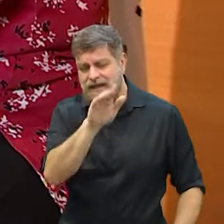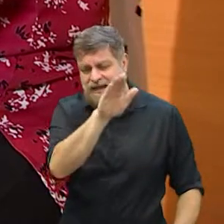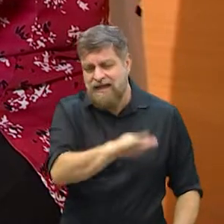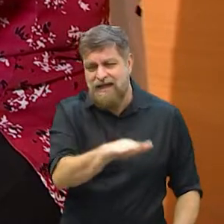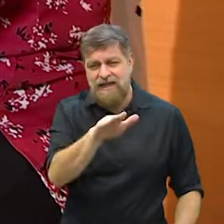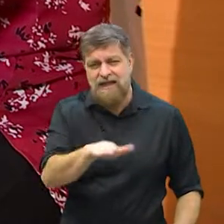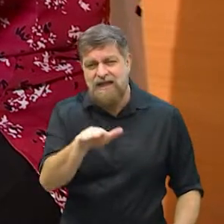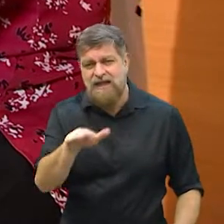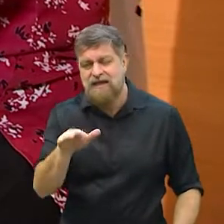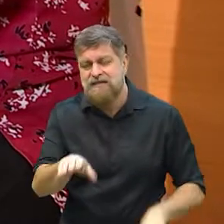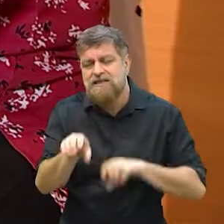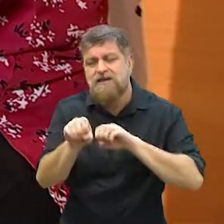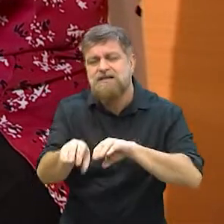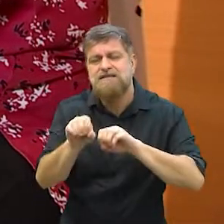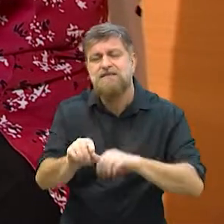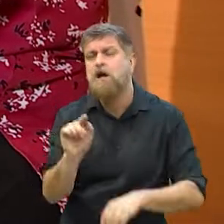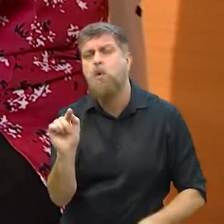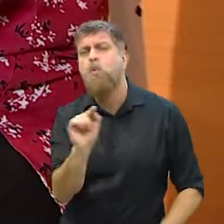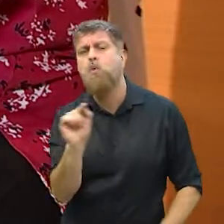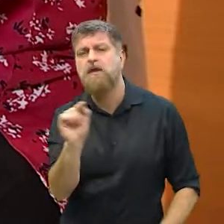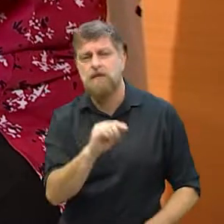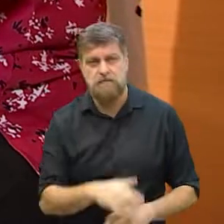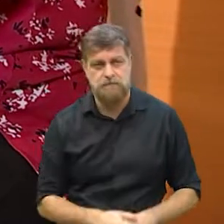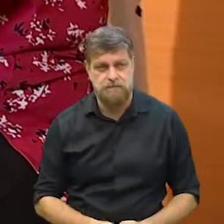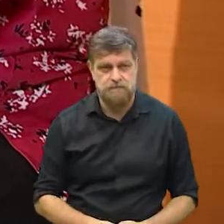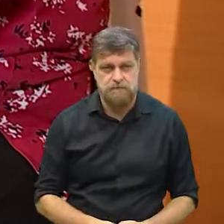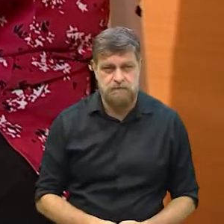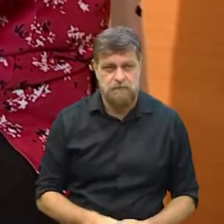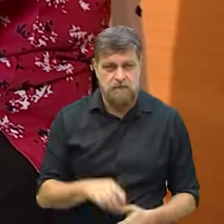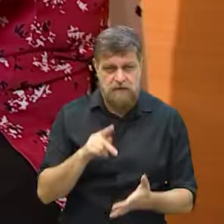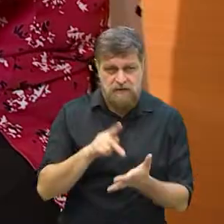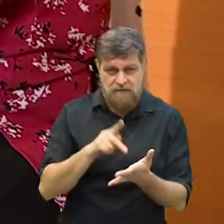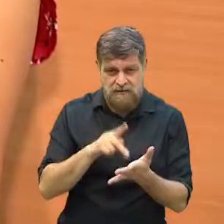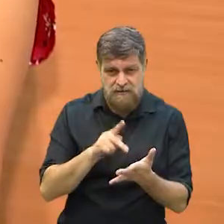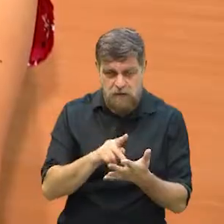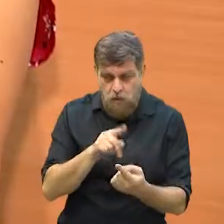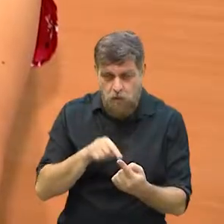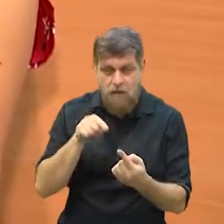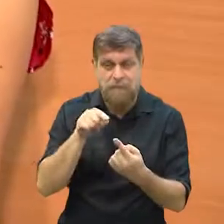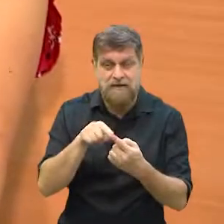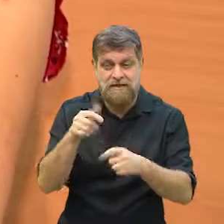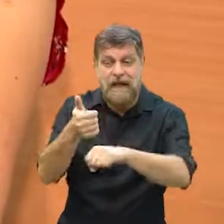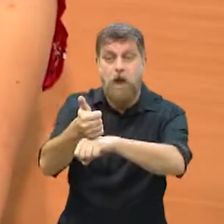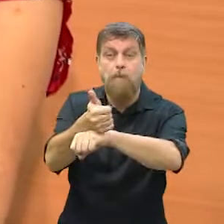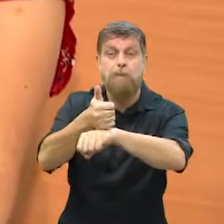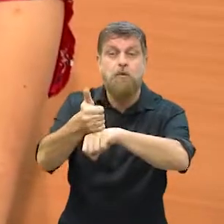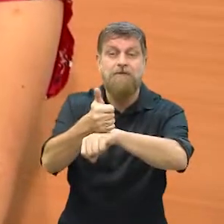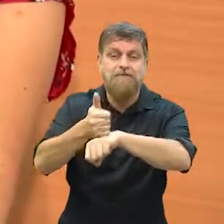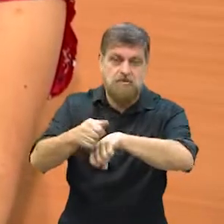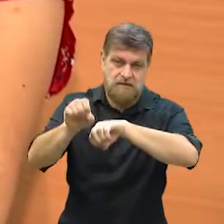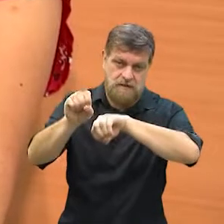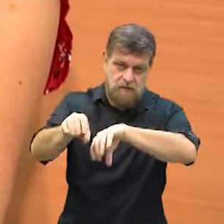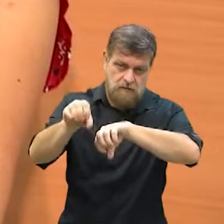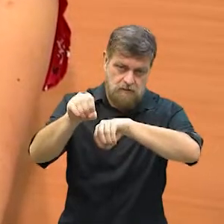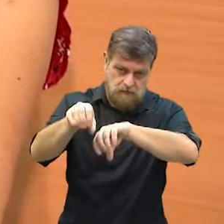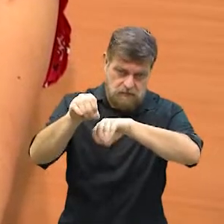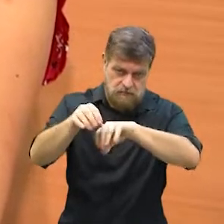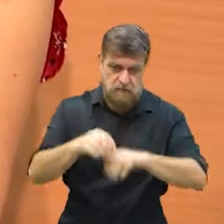com essas crianças? O que seria abordado com esse projeto? Na verdade, o projeto ele visa trabalhar com os profissionais da